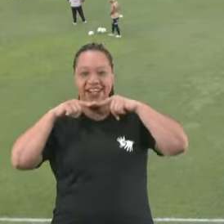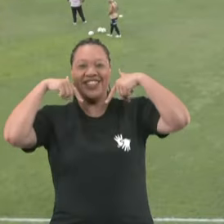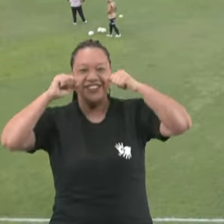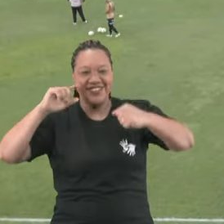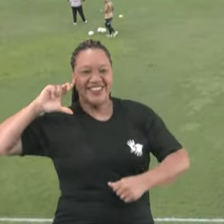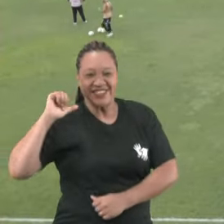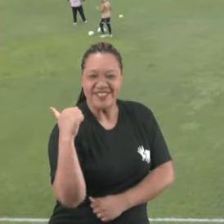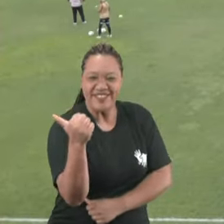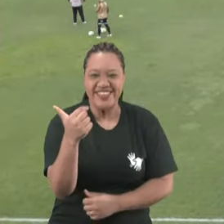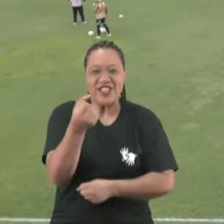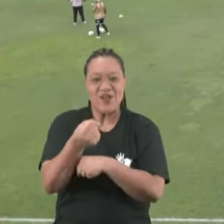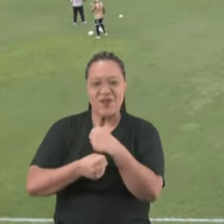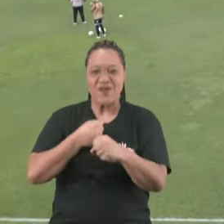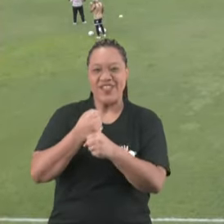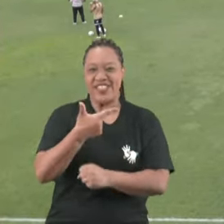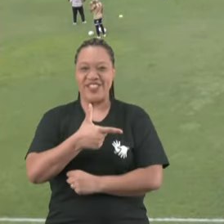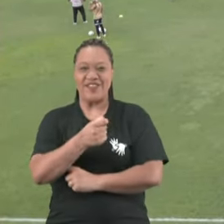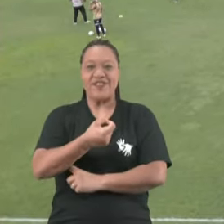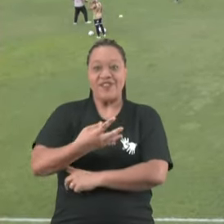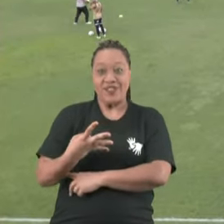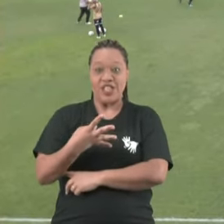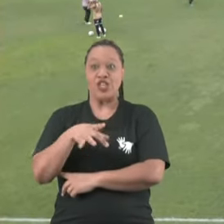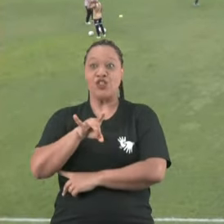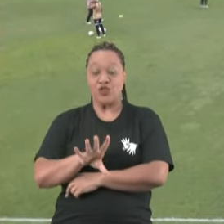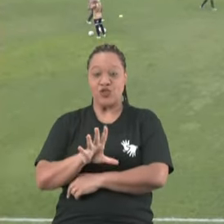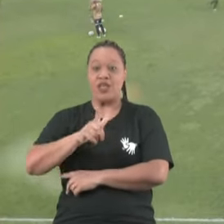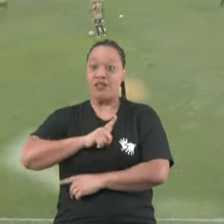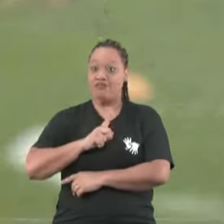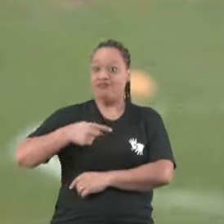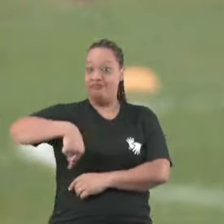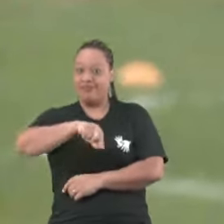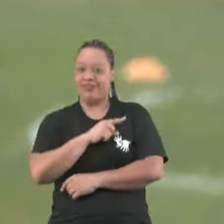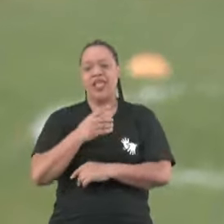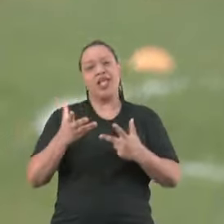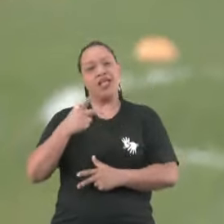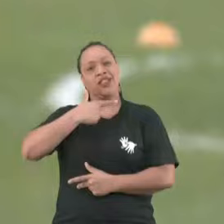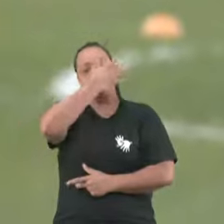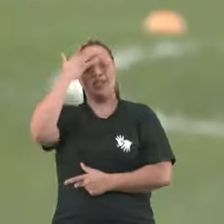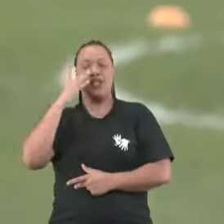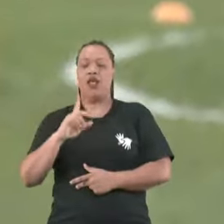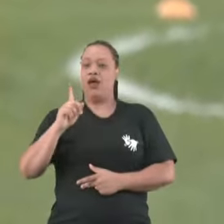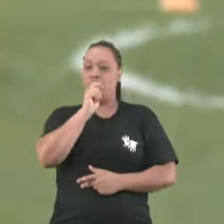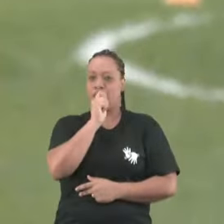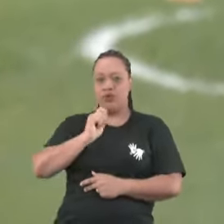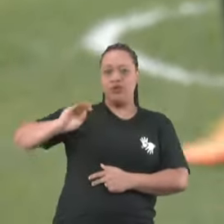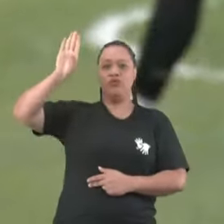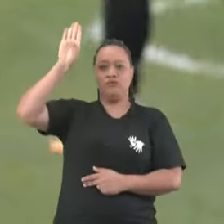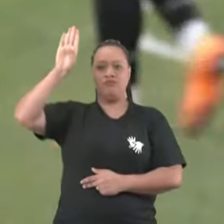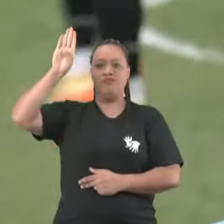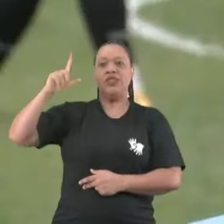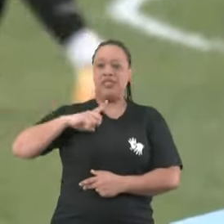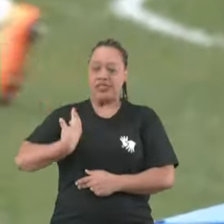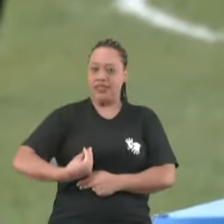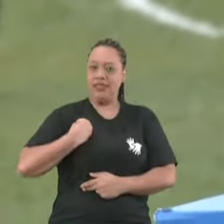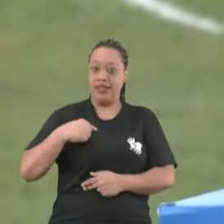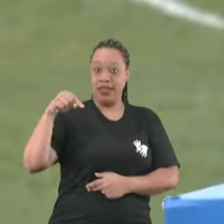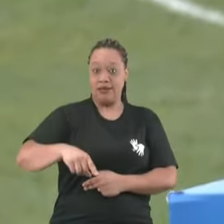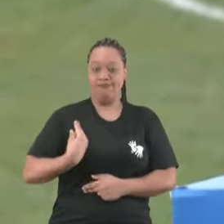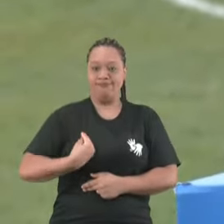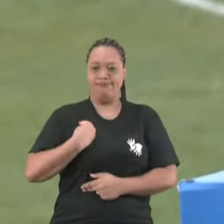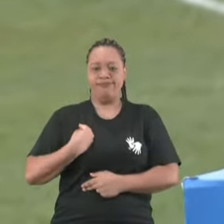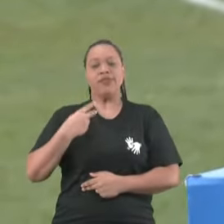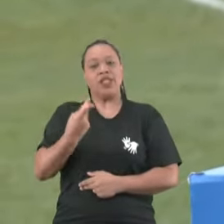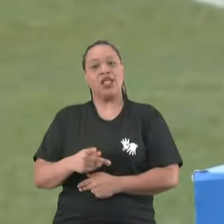Massa 2024. E só para terminar o giro, lembrando, a arbitragem FIFA hoje, né? Quer dizer, Master, da verdade,